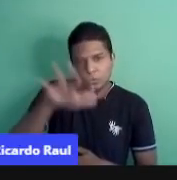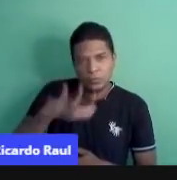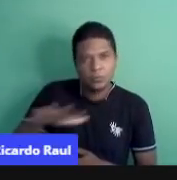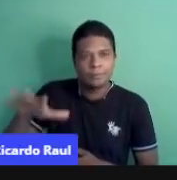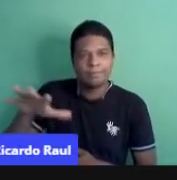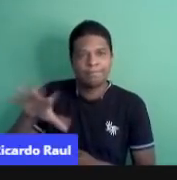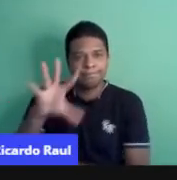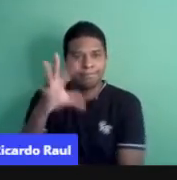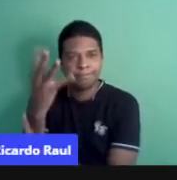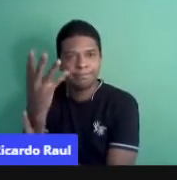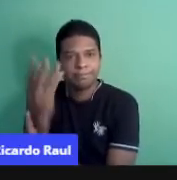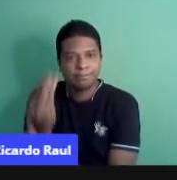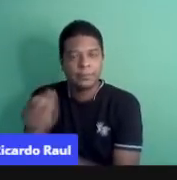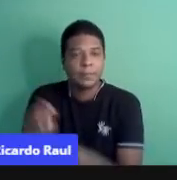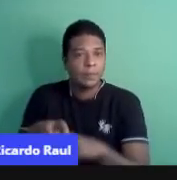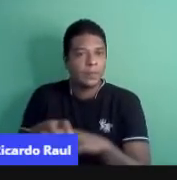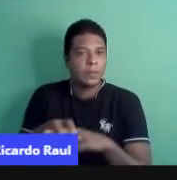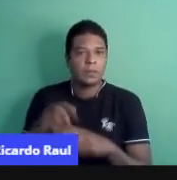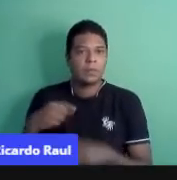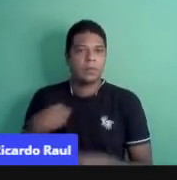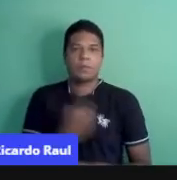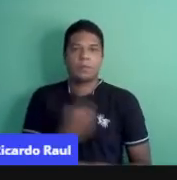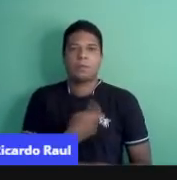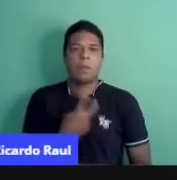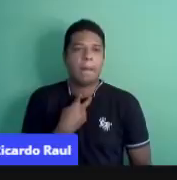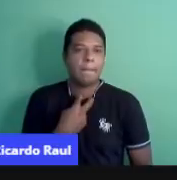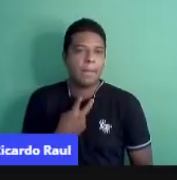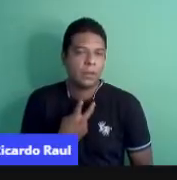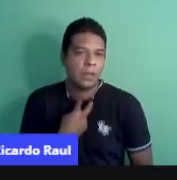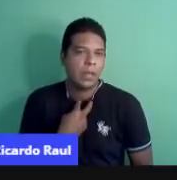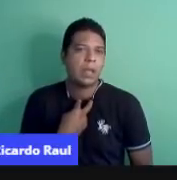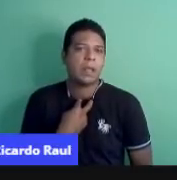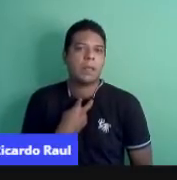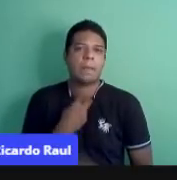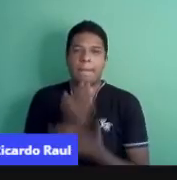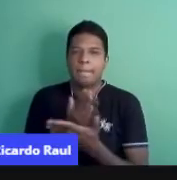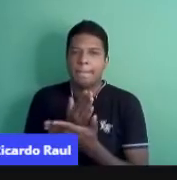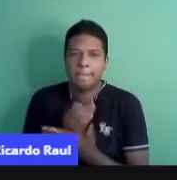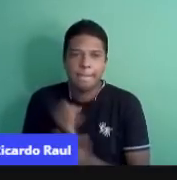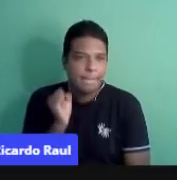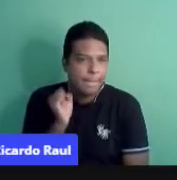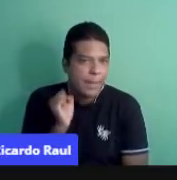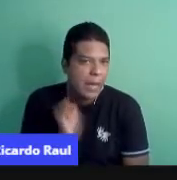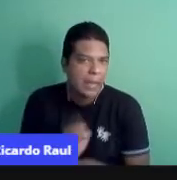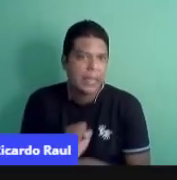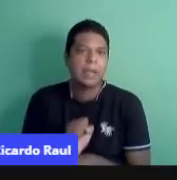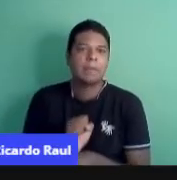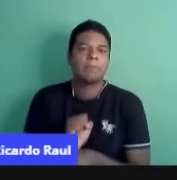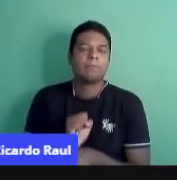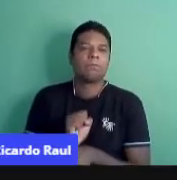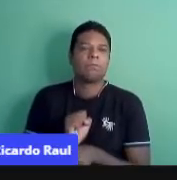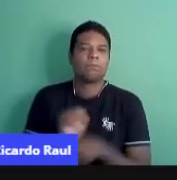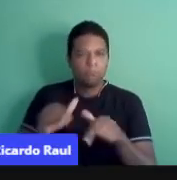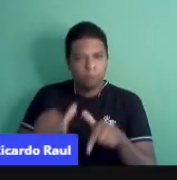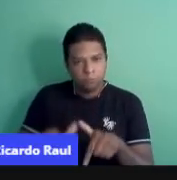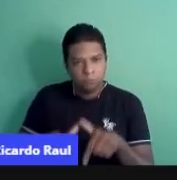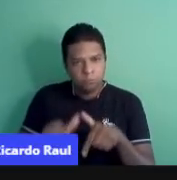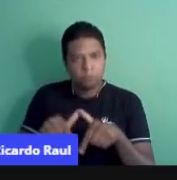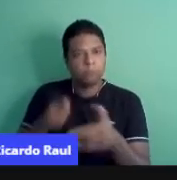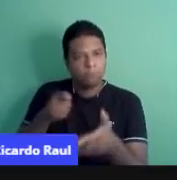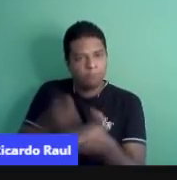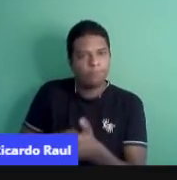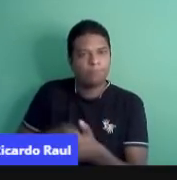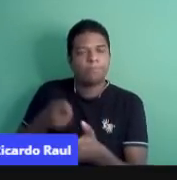arte. Por isso, nós não podemos desistir, nós precisamos ir atrás de novas